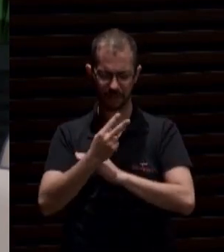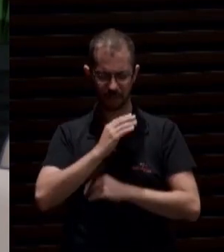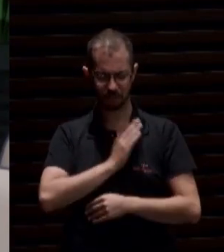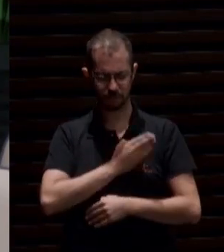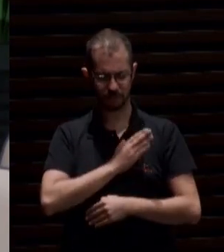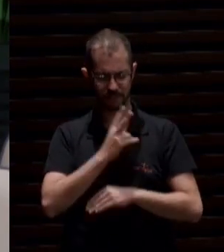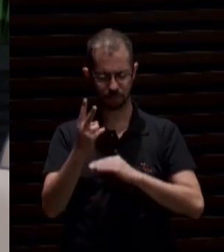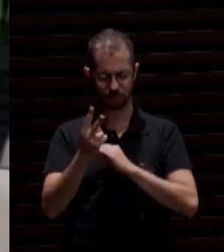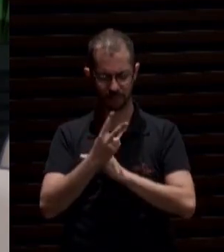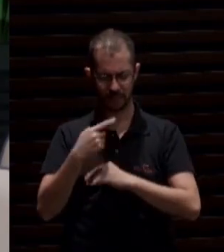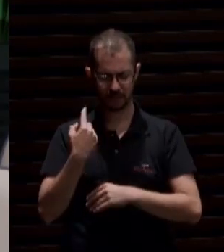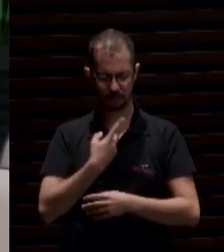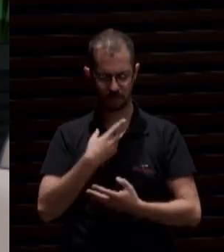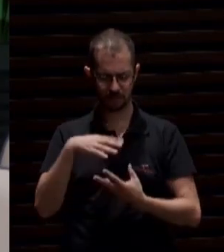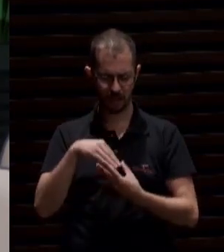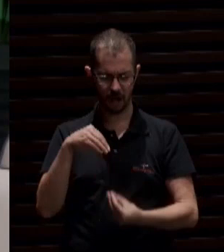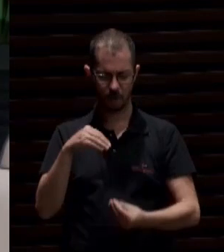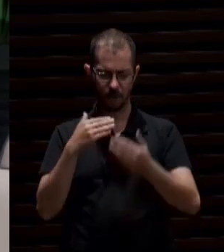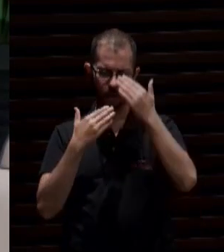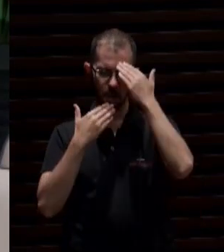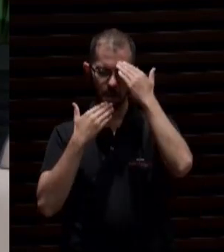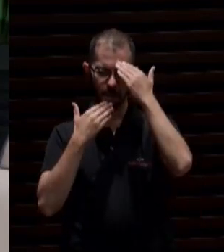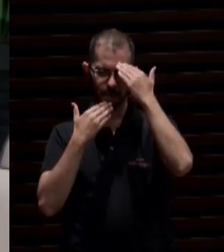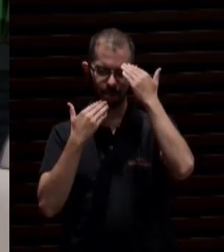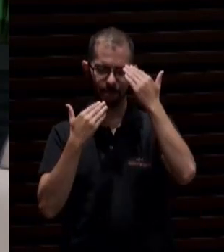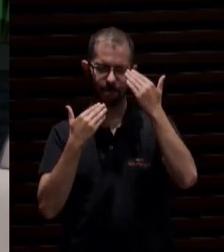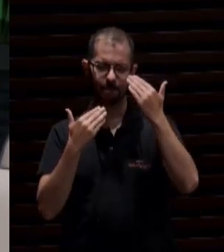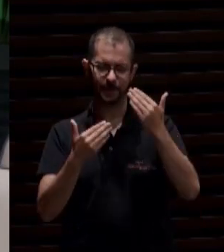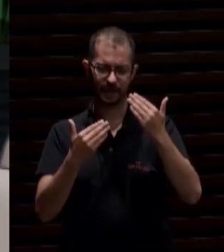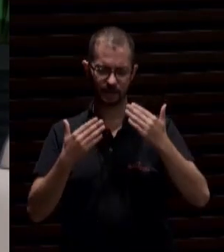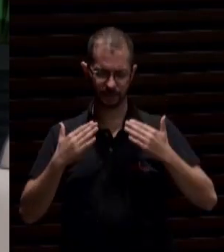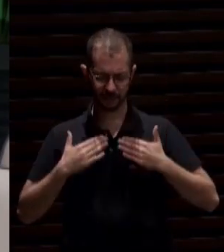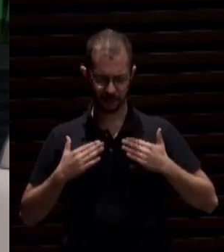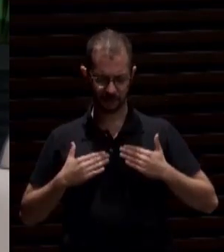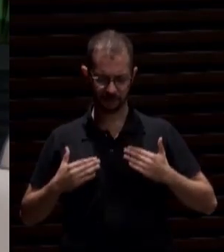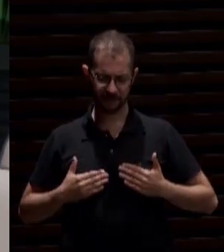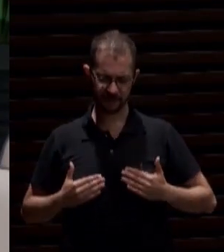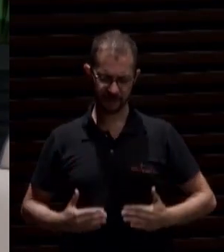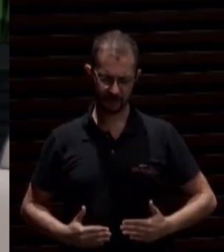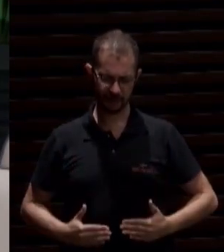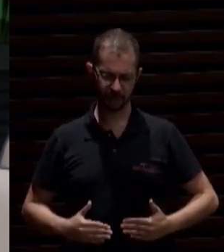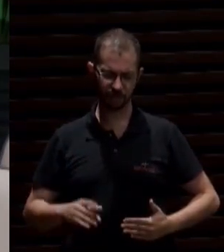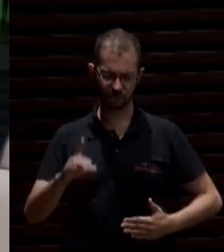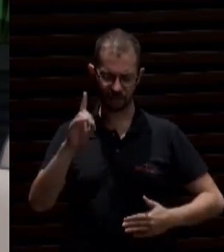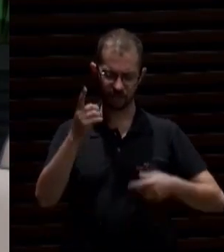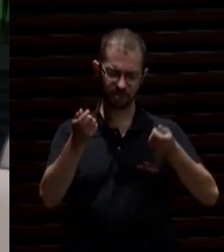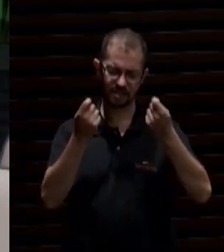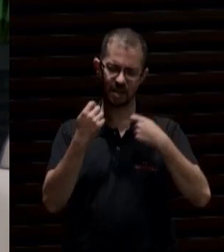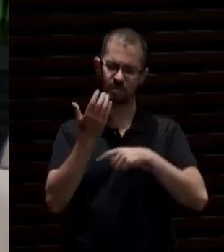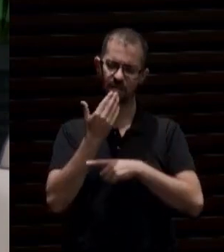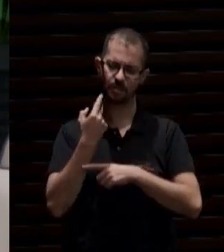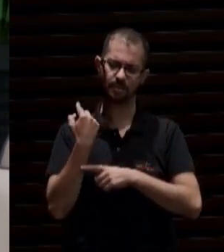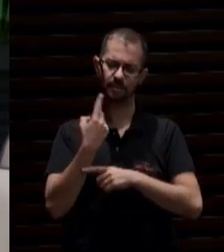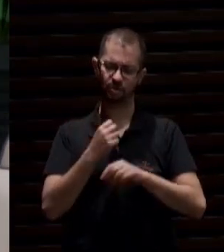alma. Obrigado por nos alimentar. E obrigado porque até fisicamente o Senhor nos supre, Pai, com bons alimentos e com condição para podermos